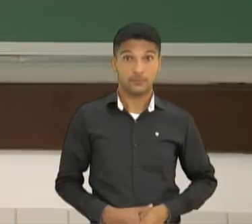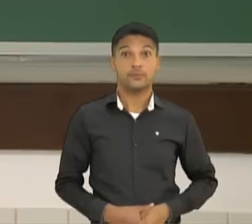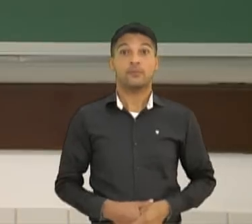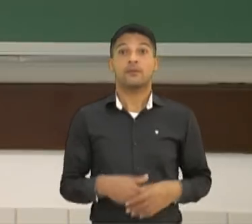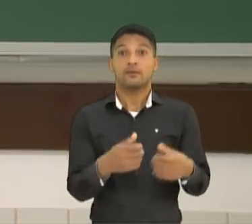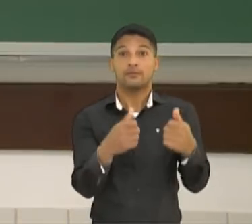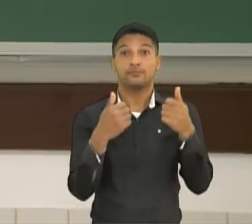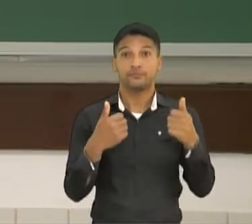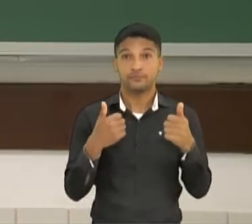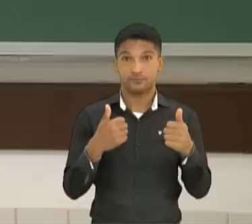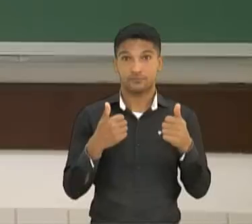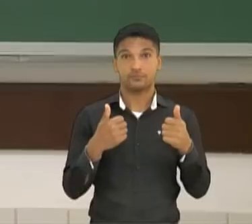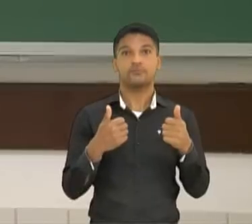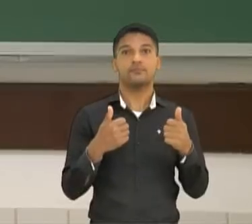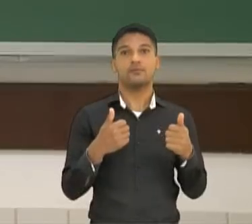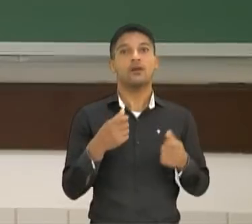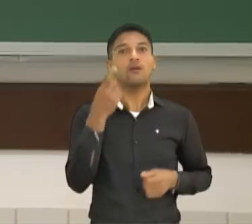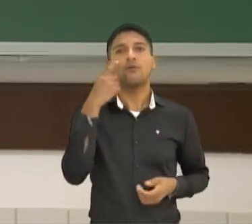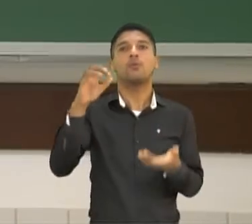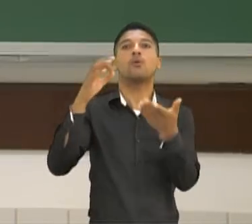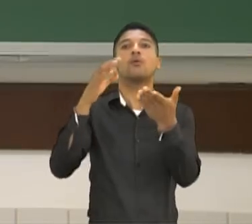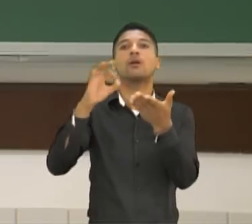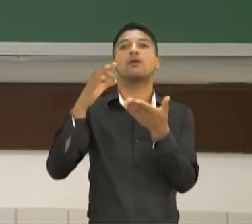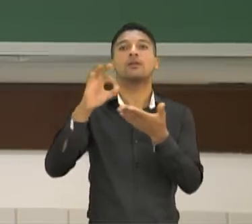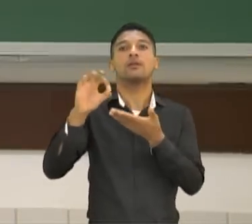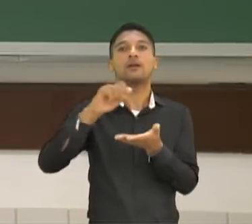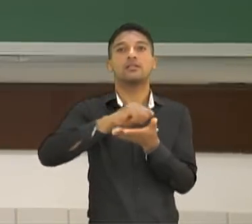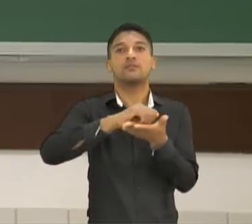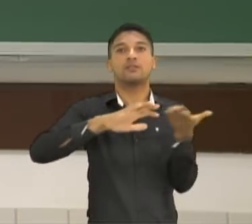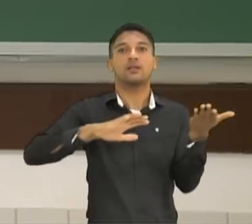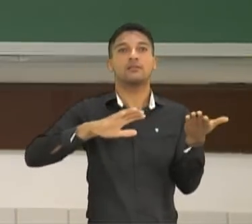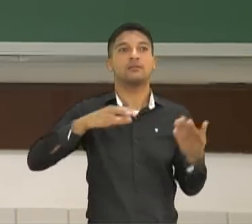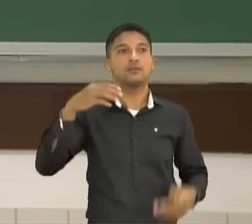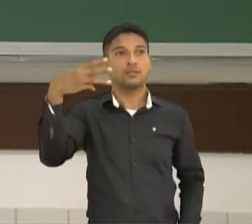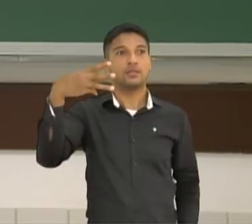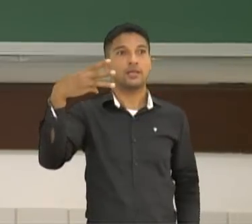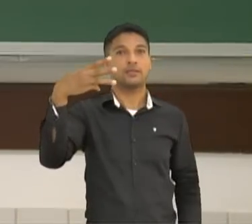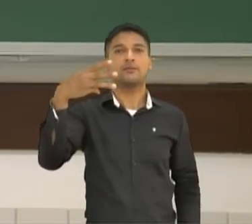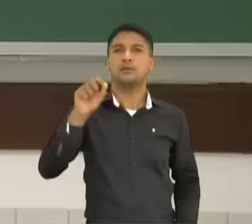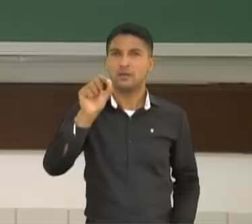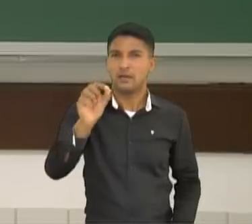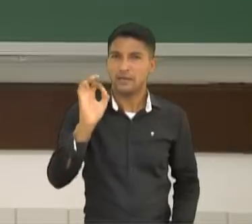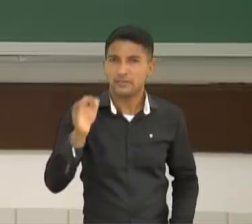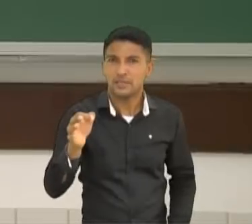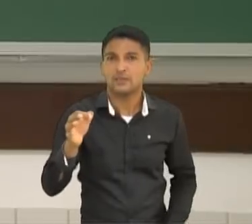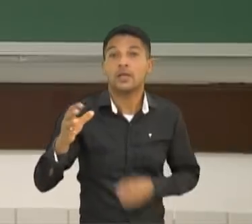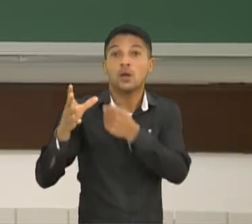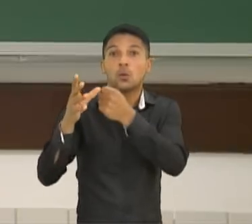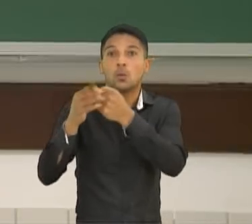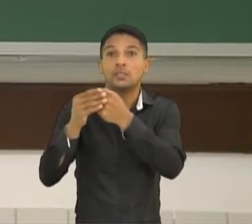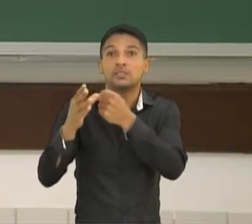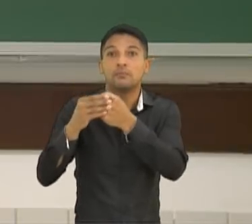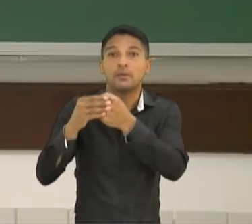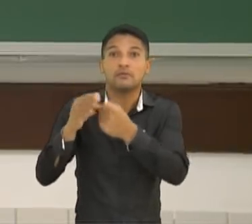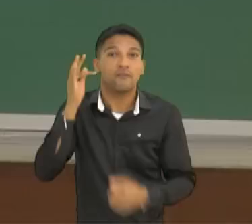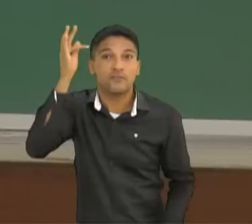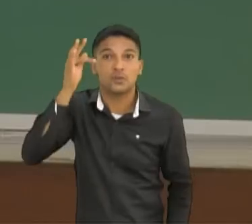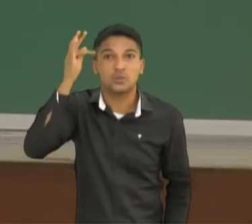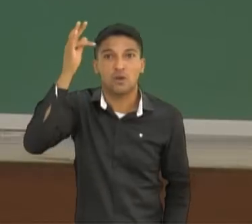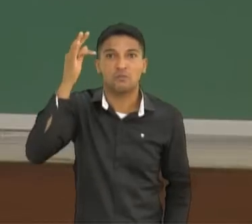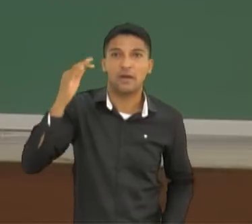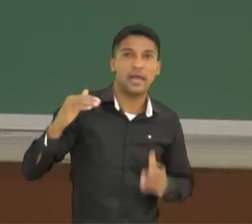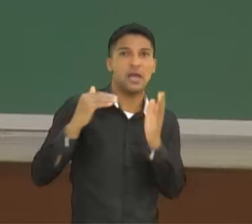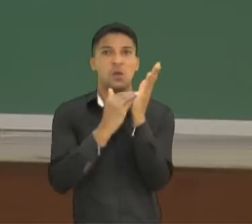Pessoas, olha só, vamos fazer uma correção aqui da atividade 3. É correto afirmar que o conhecimento filosófico é superior aos demais? E a